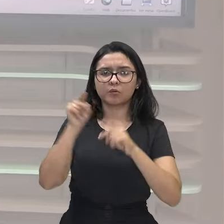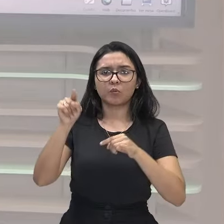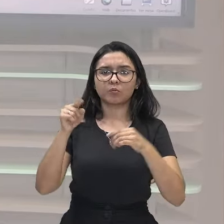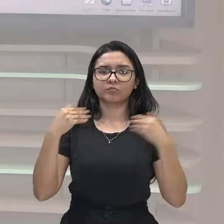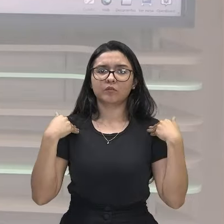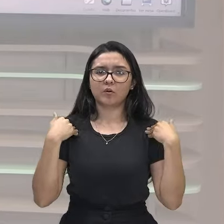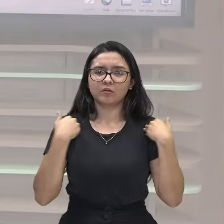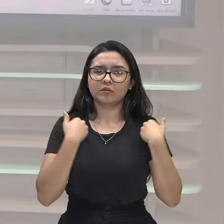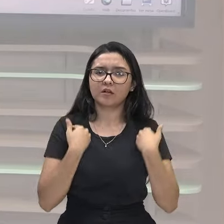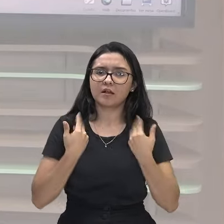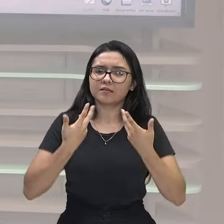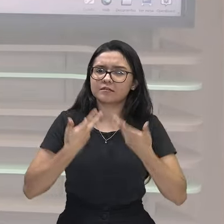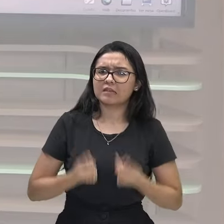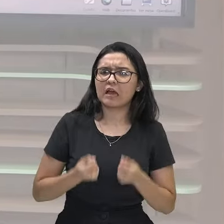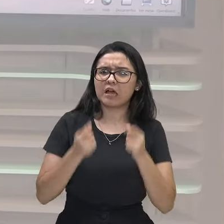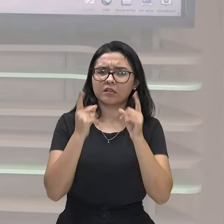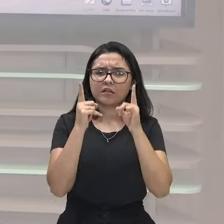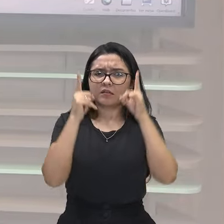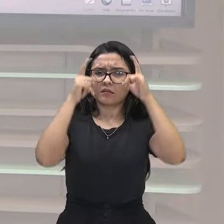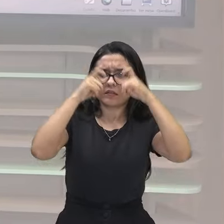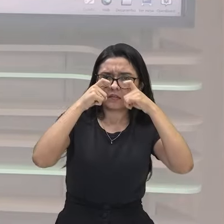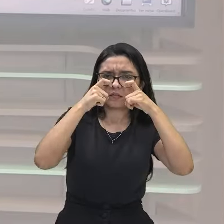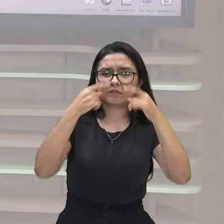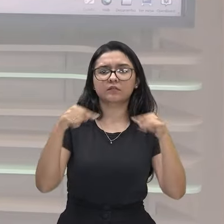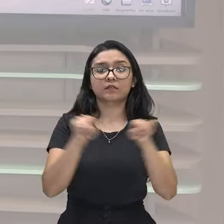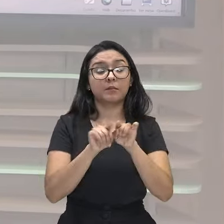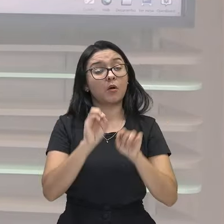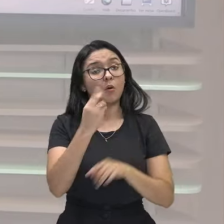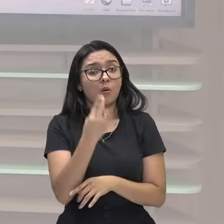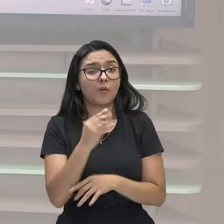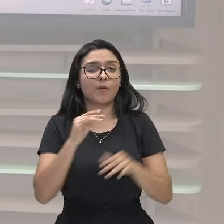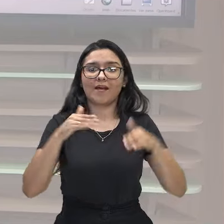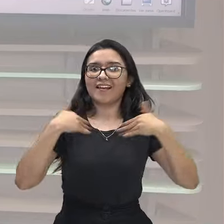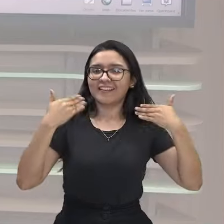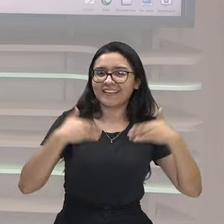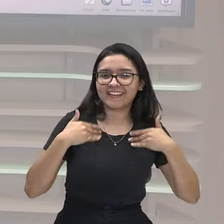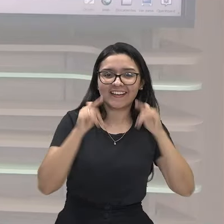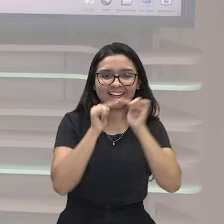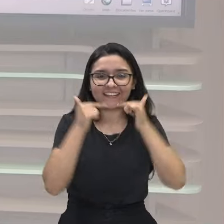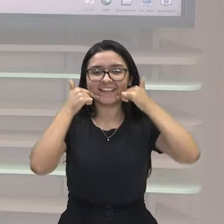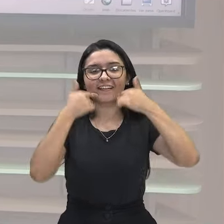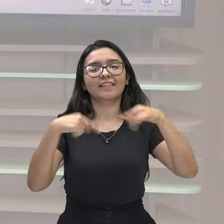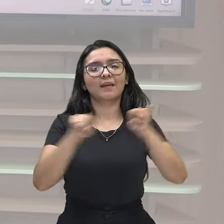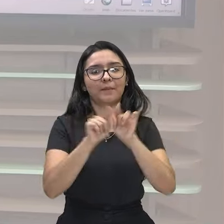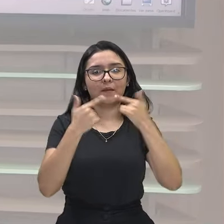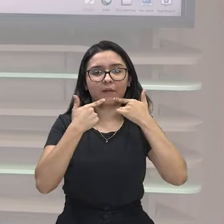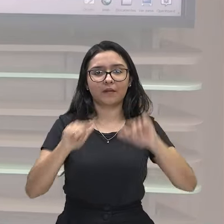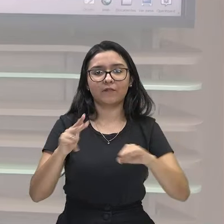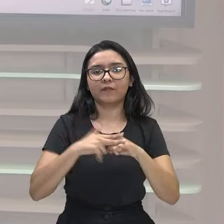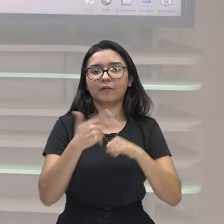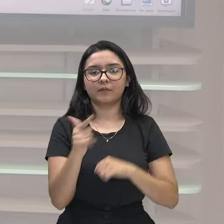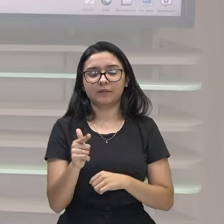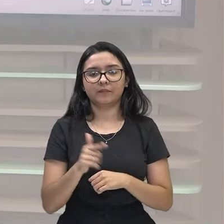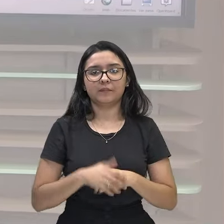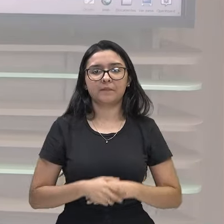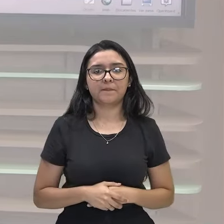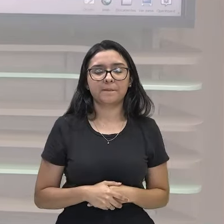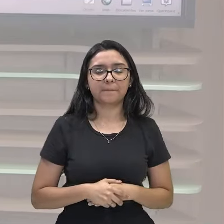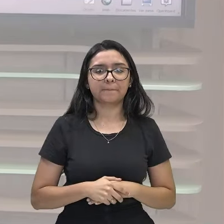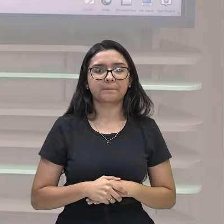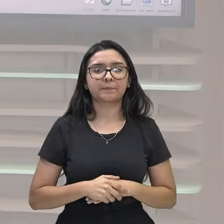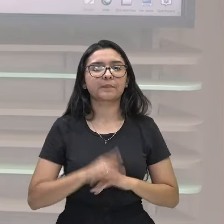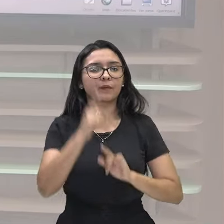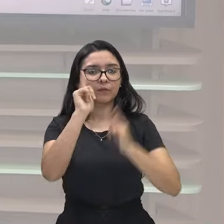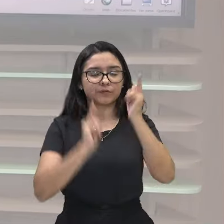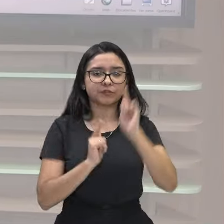se porta, né? A tristeza ou a alegria. Então notem aí que também é uma linguagem não verbal, os